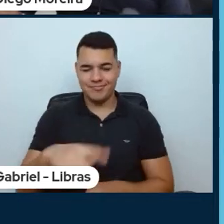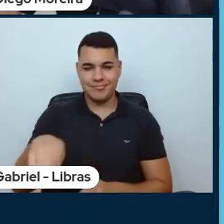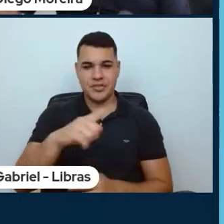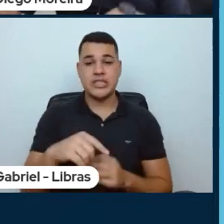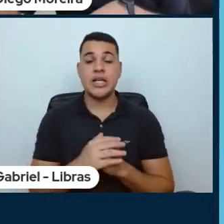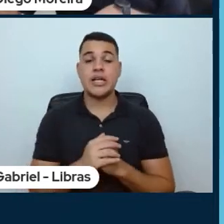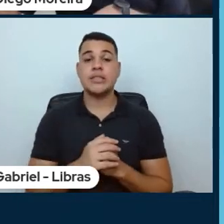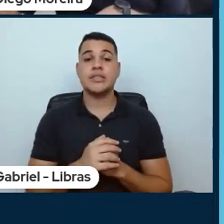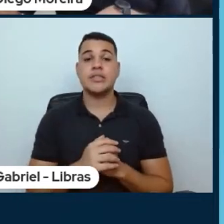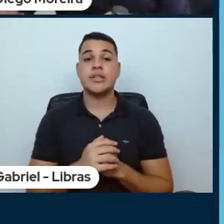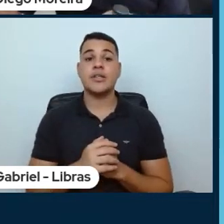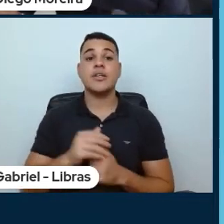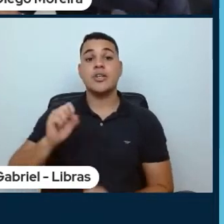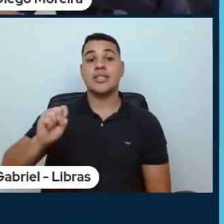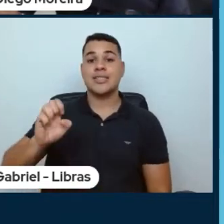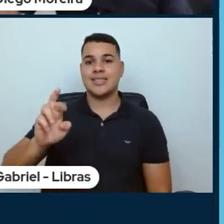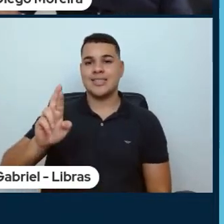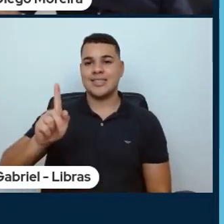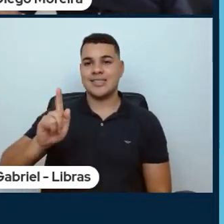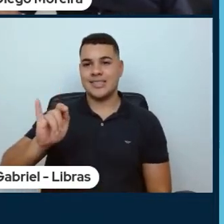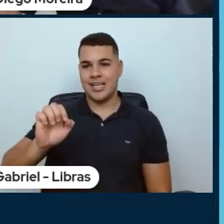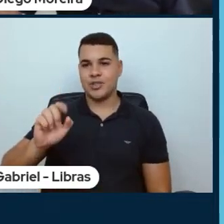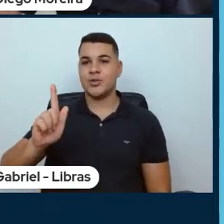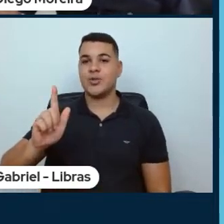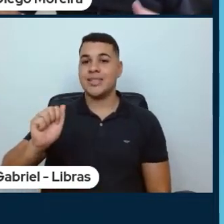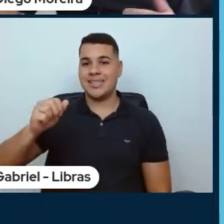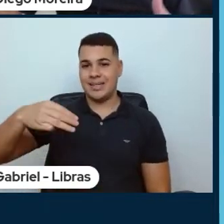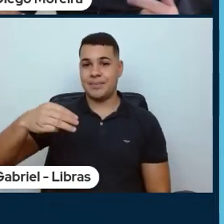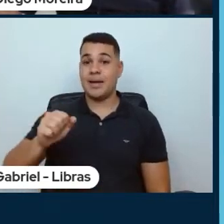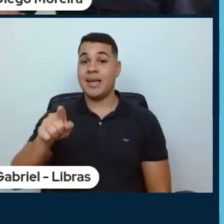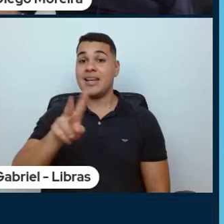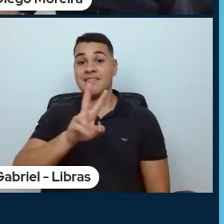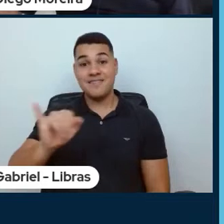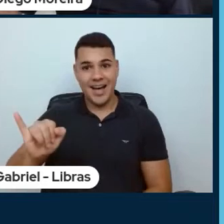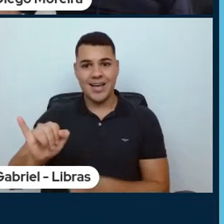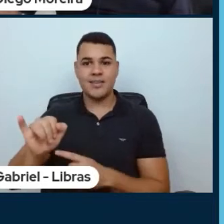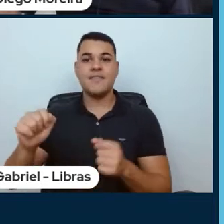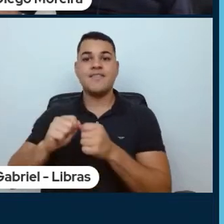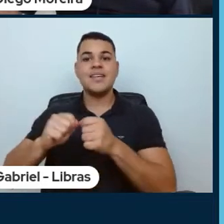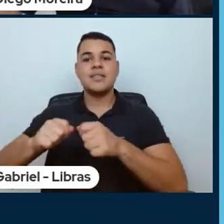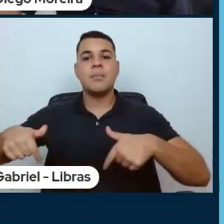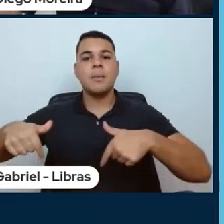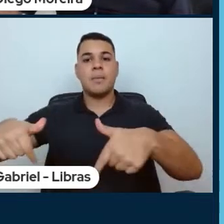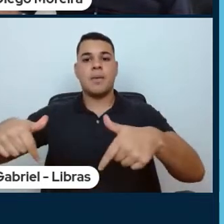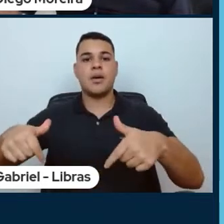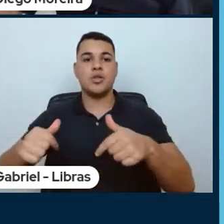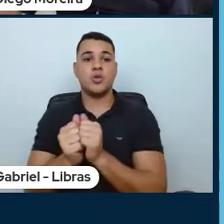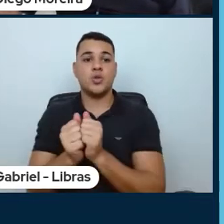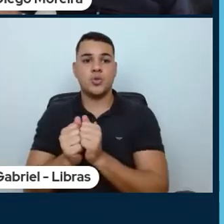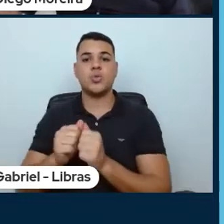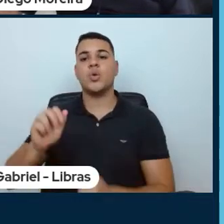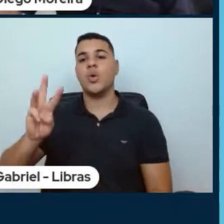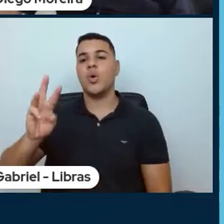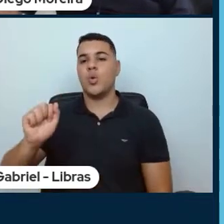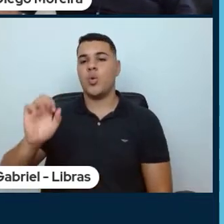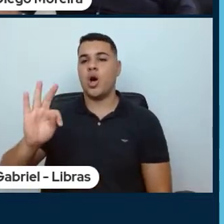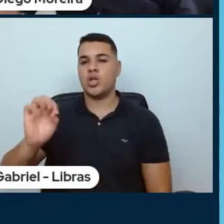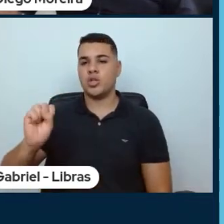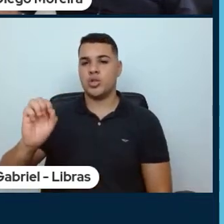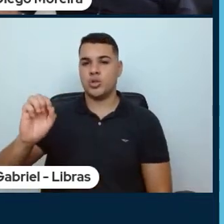Sérgio Gama, ele vai fazer uma abordagem, criação, justamente com o Watson, né, que será explicando como